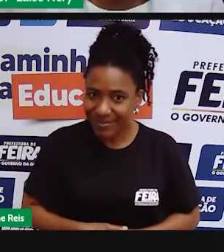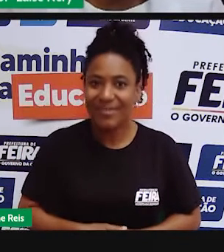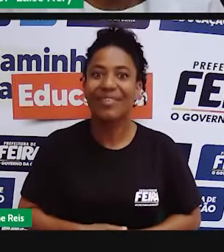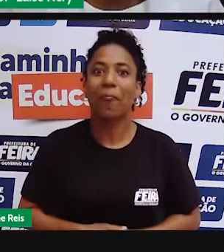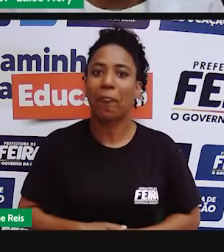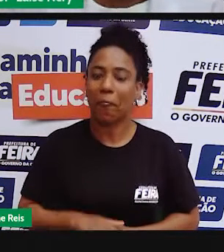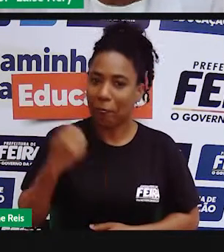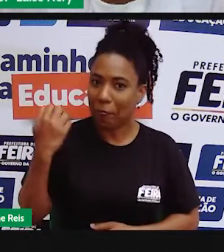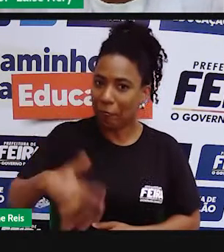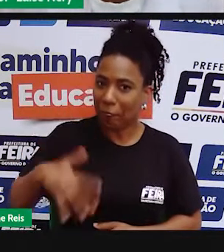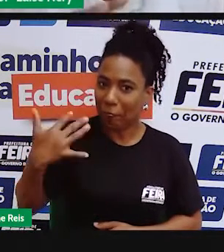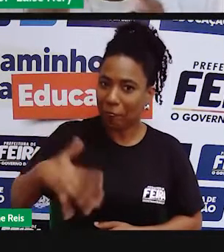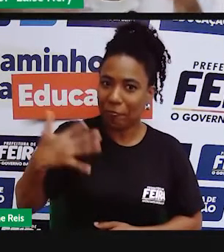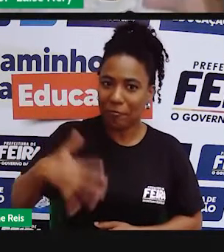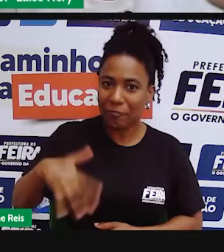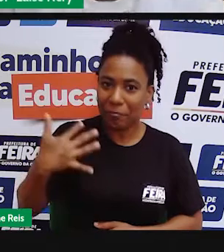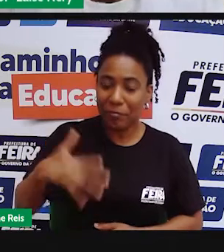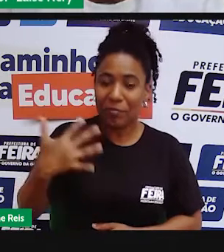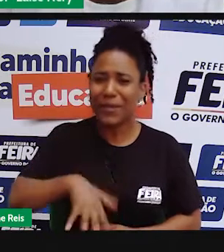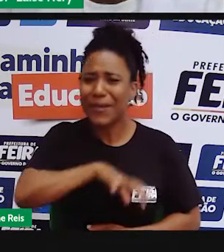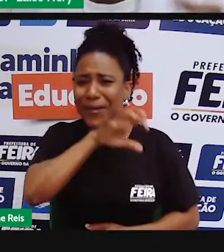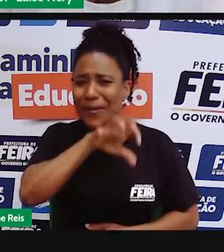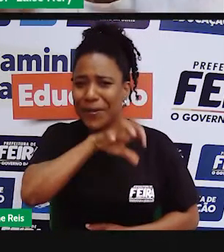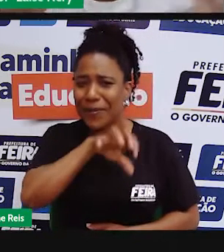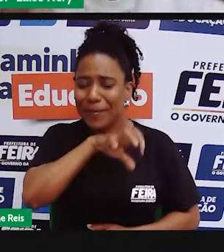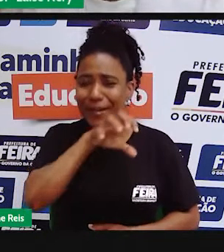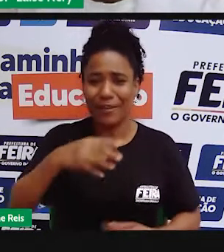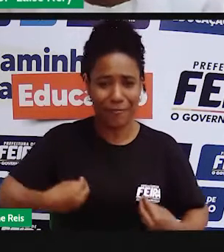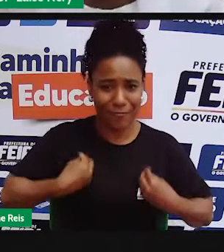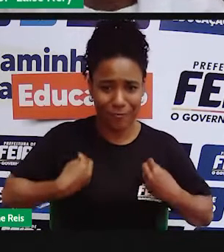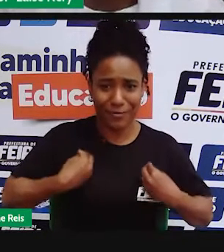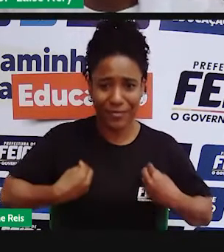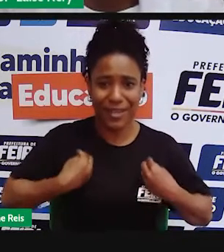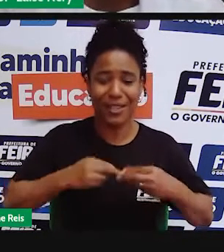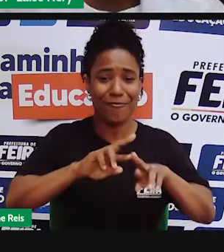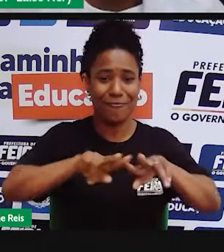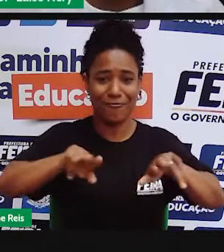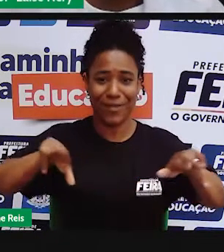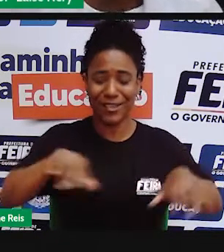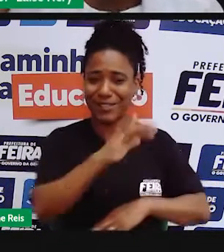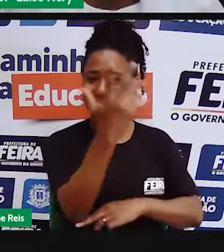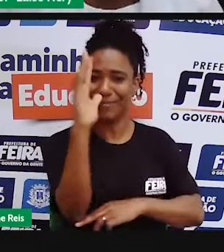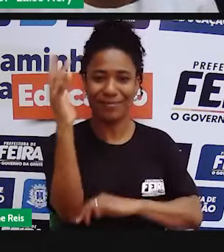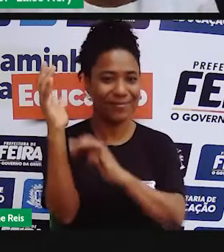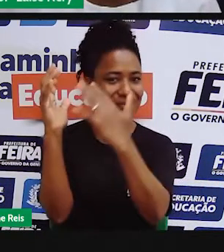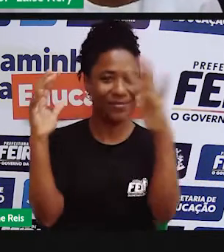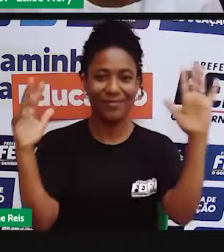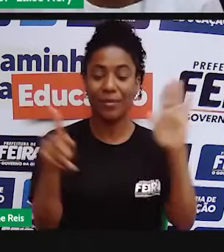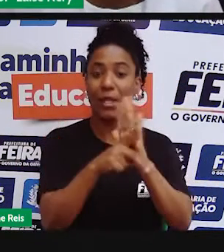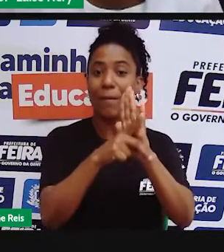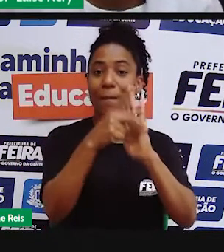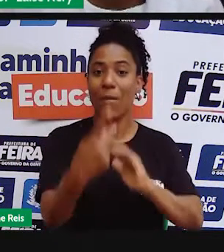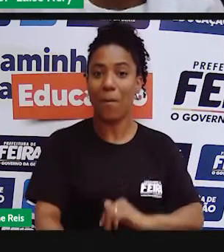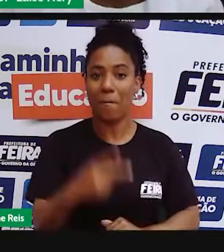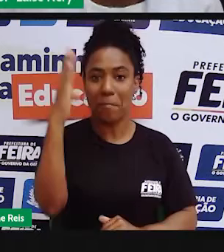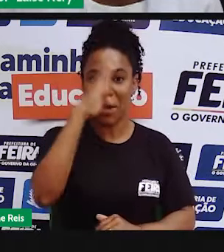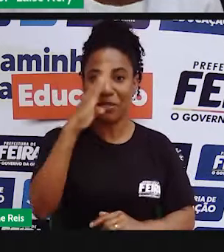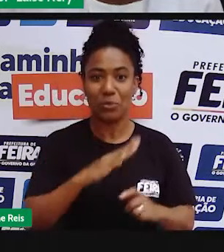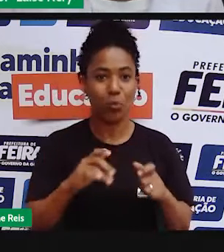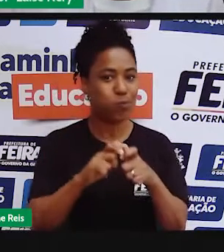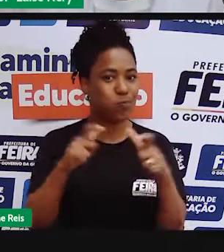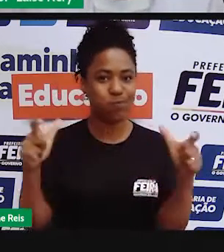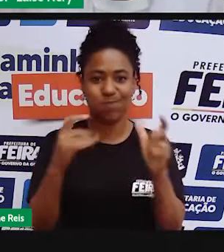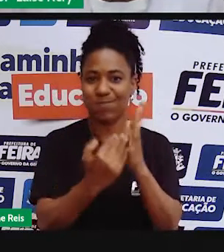10 a 15% de todos os animais, de todos os seres vivos do planeta estão no